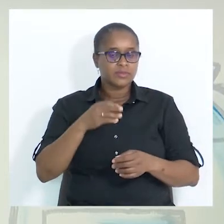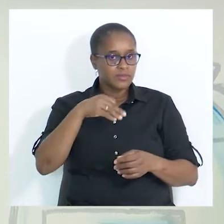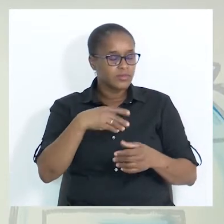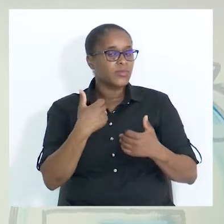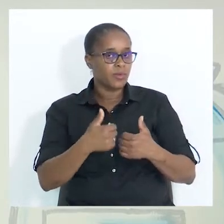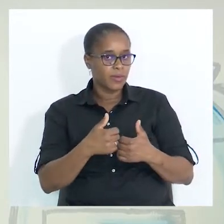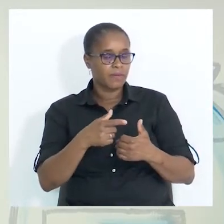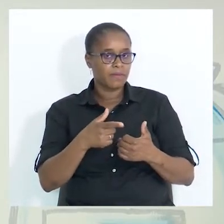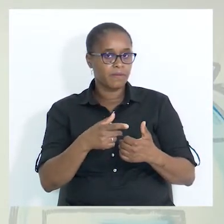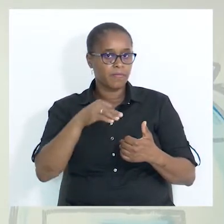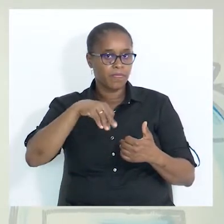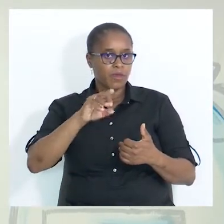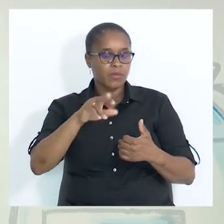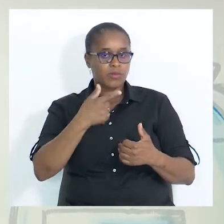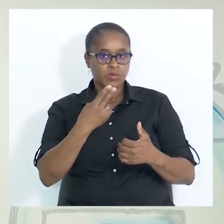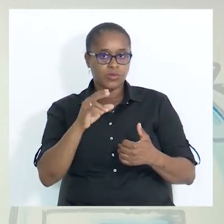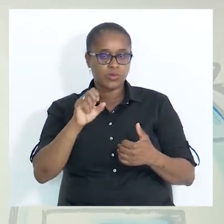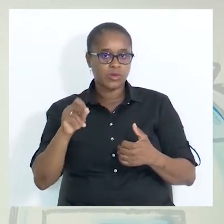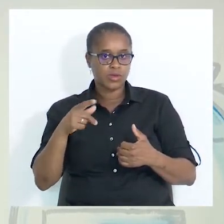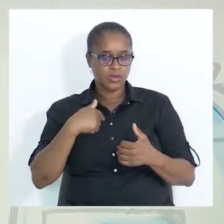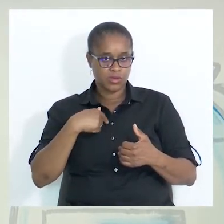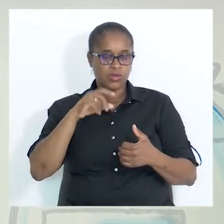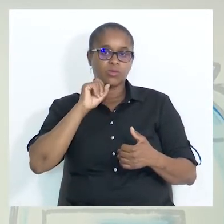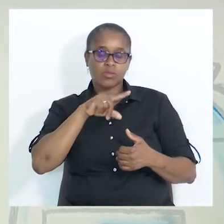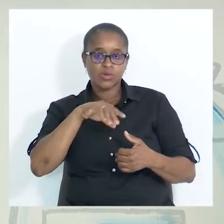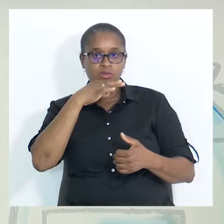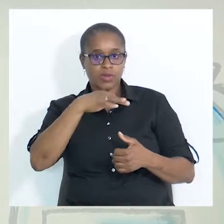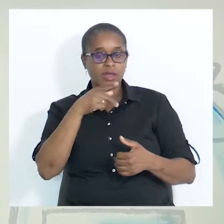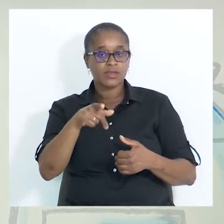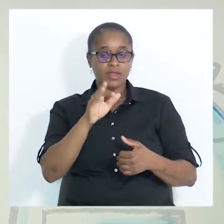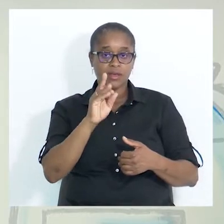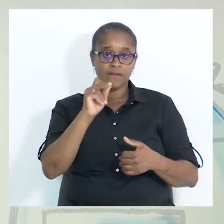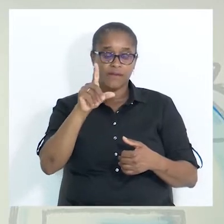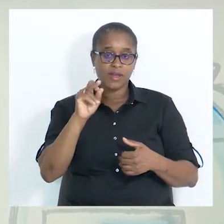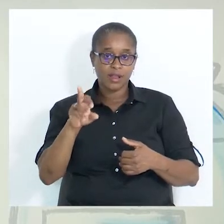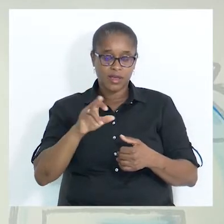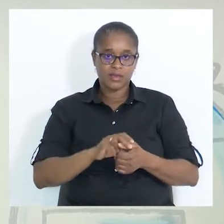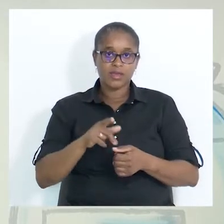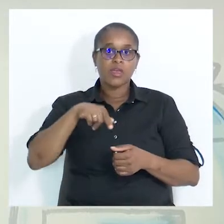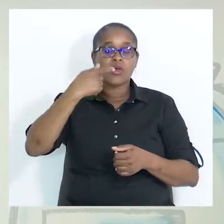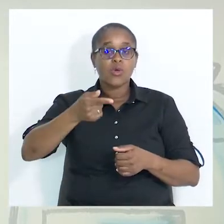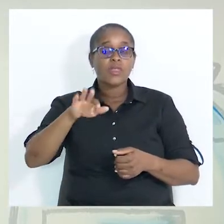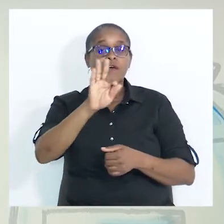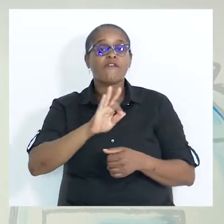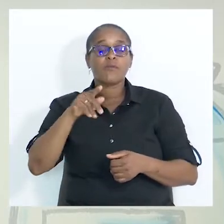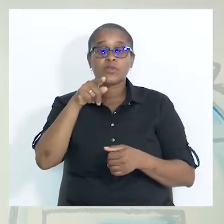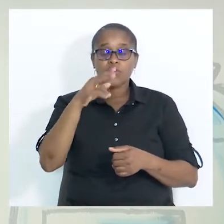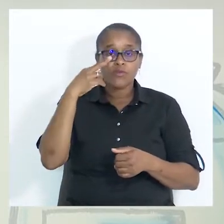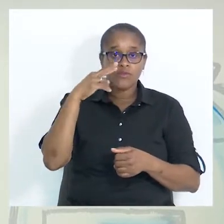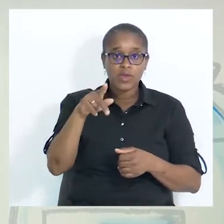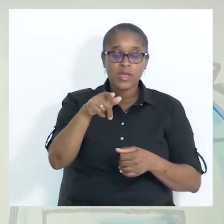Portuga, bunda eu posso falar, mas está lá a falar. Então, essa é outra forma de tu veres que